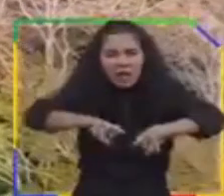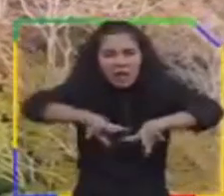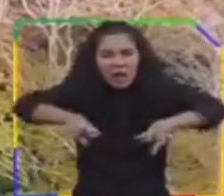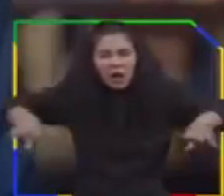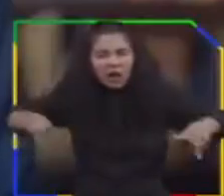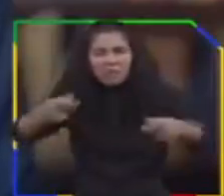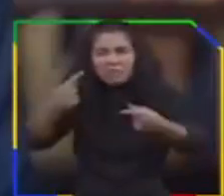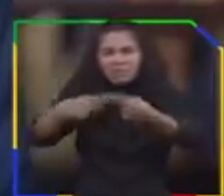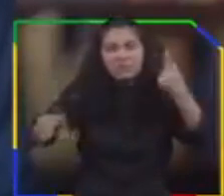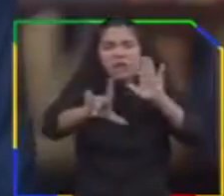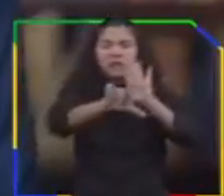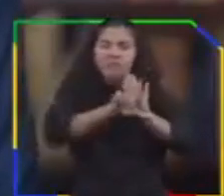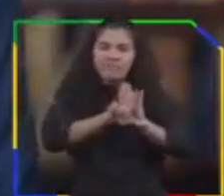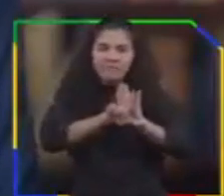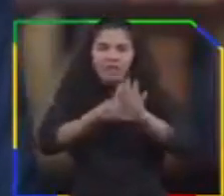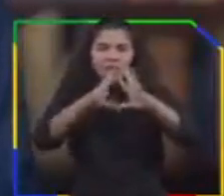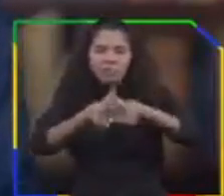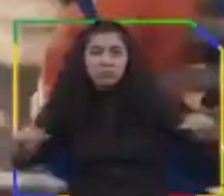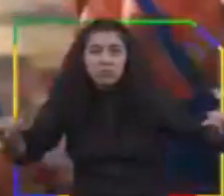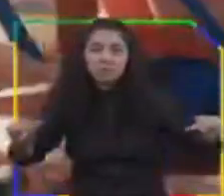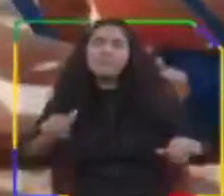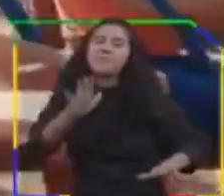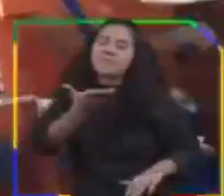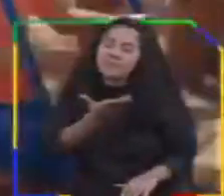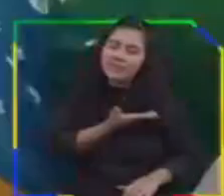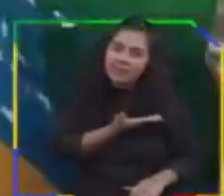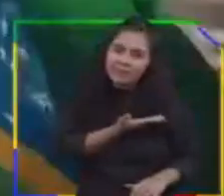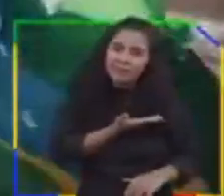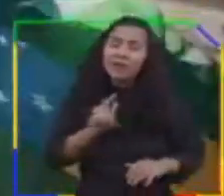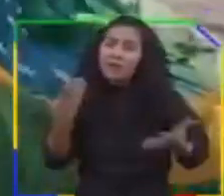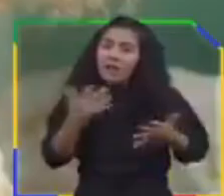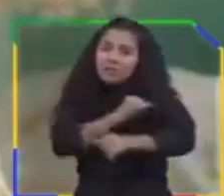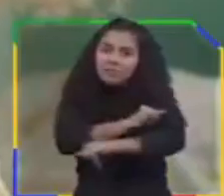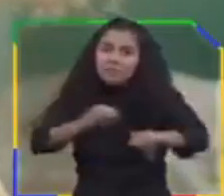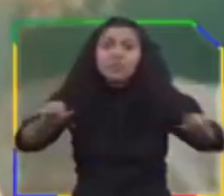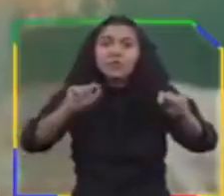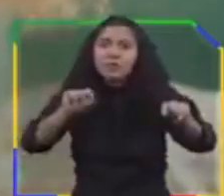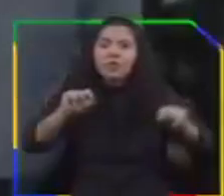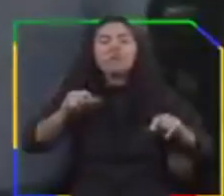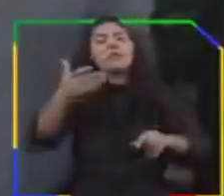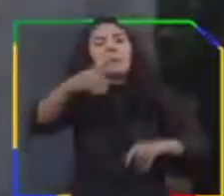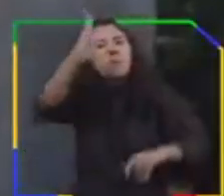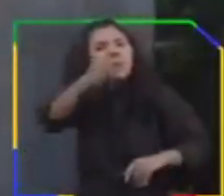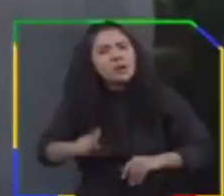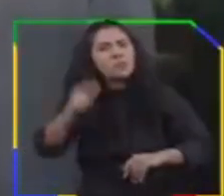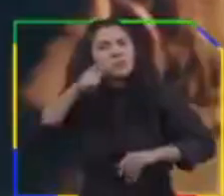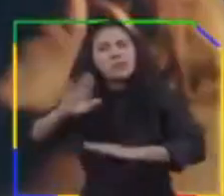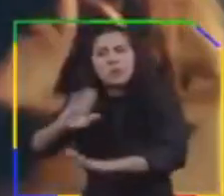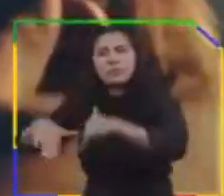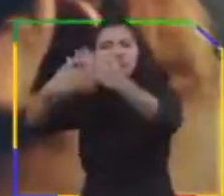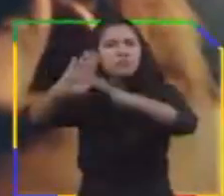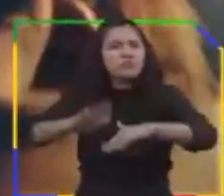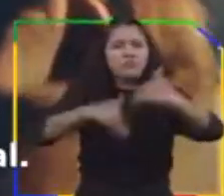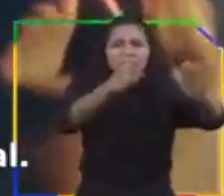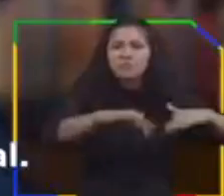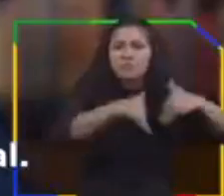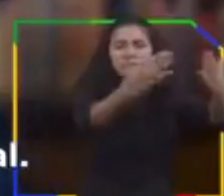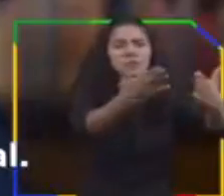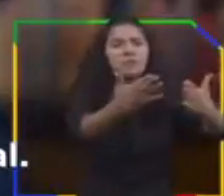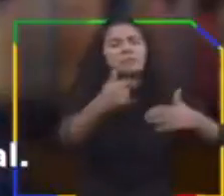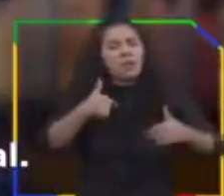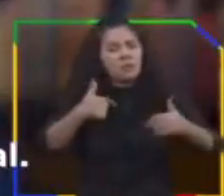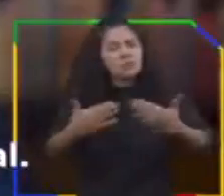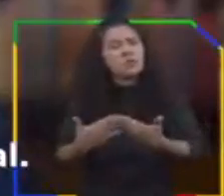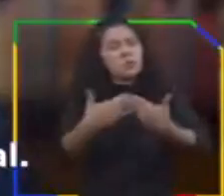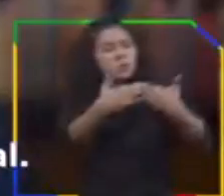garimpo ilegal. Minhas amigas e meus amigos, queremos um Brasil que cresça para todas as famílias brasileiras. Não